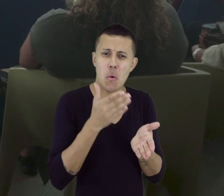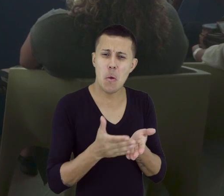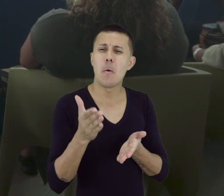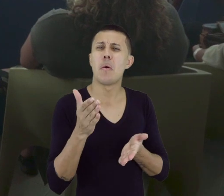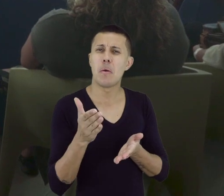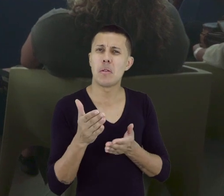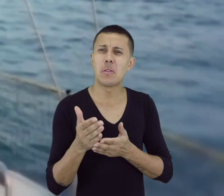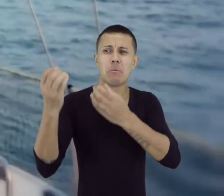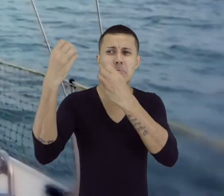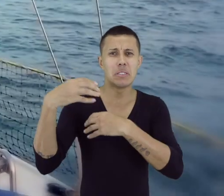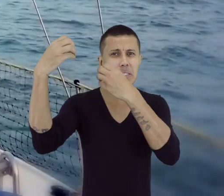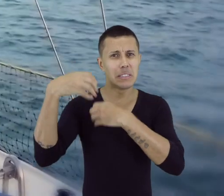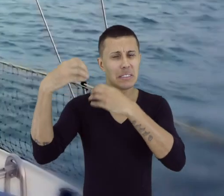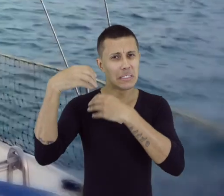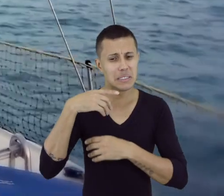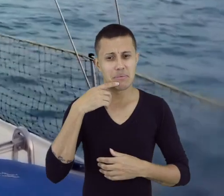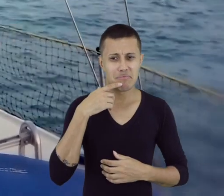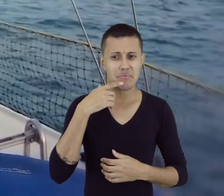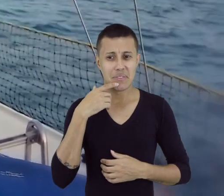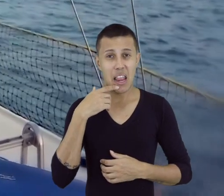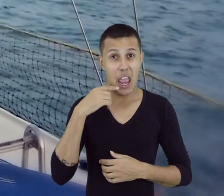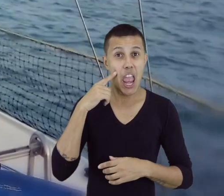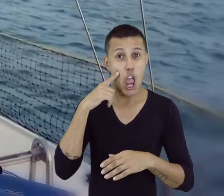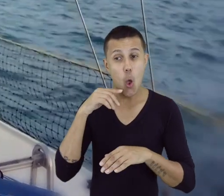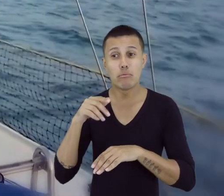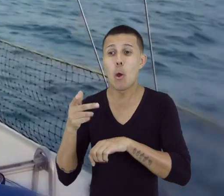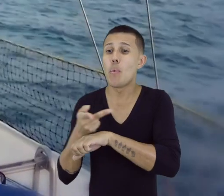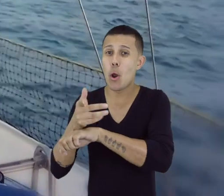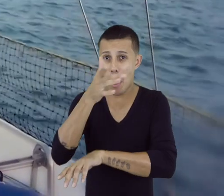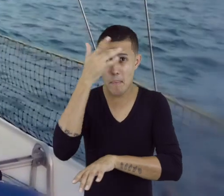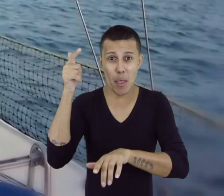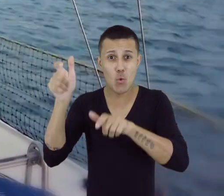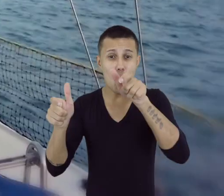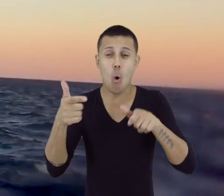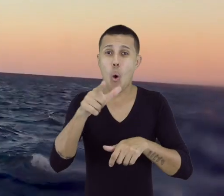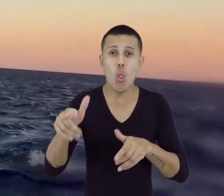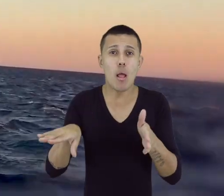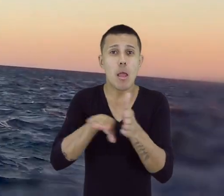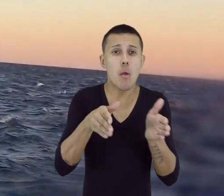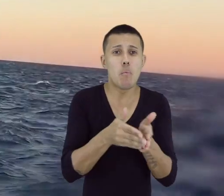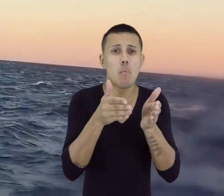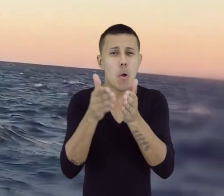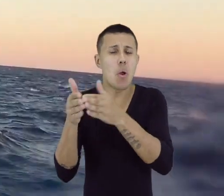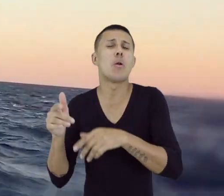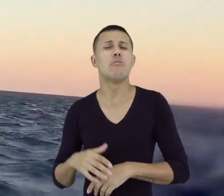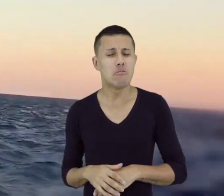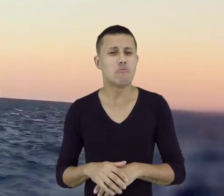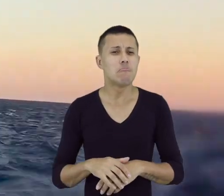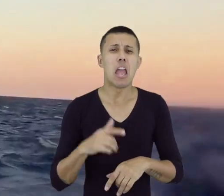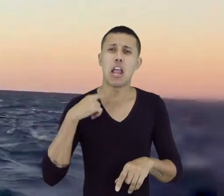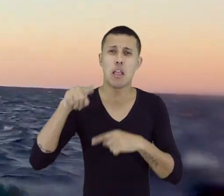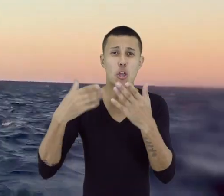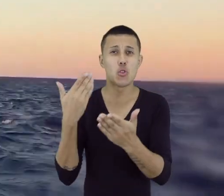esses primeiros ensinamentos, eu comecei a ir atrás de várias outras pessoas, em vários outros portos do Brasil. Depois